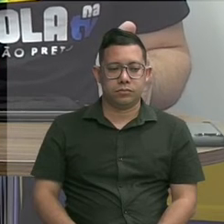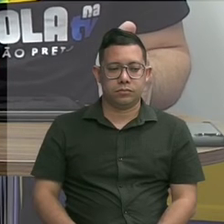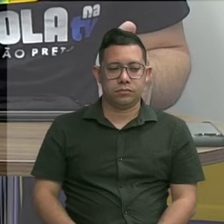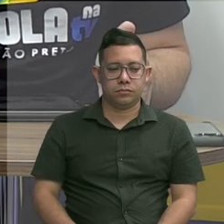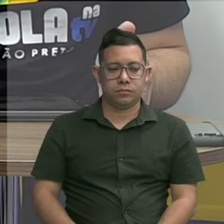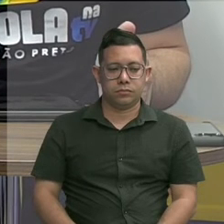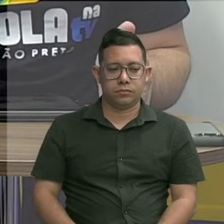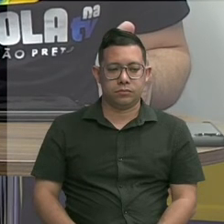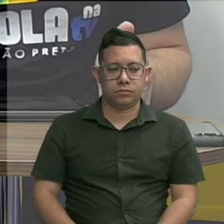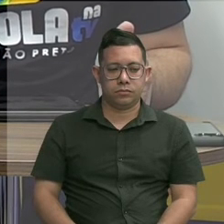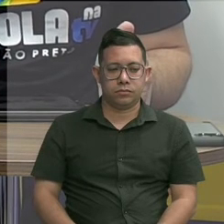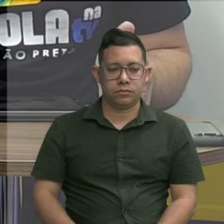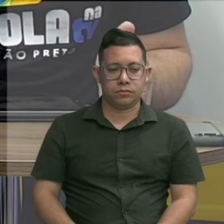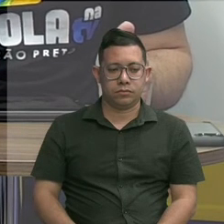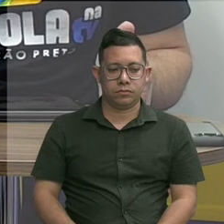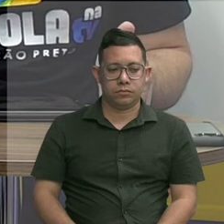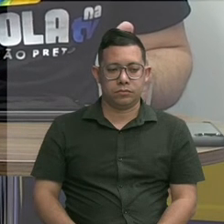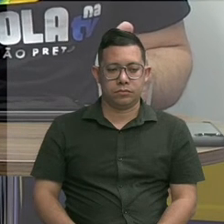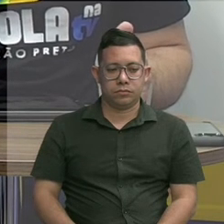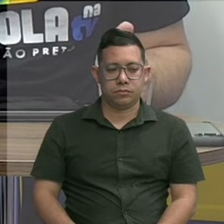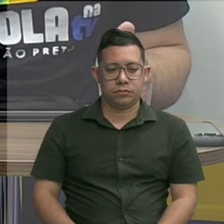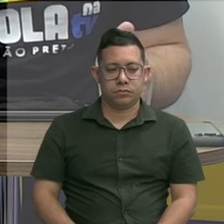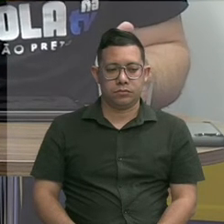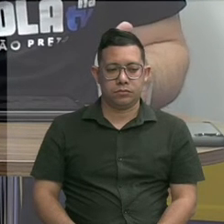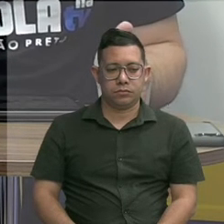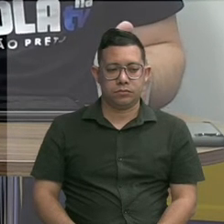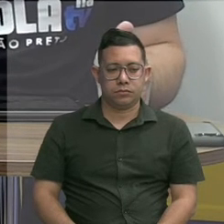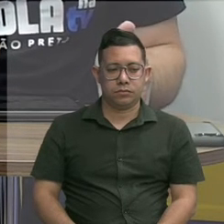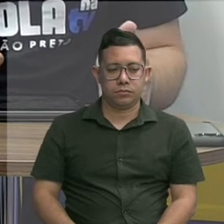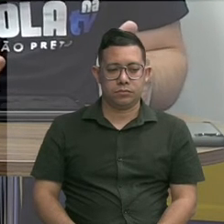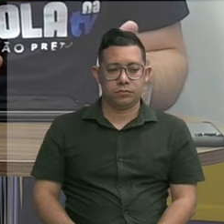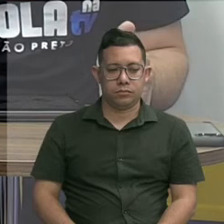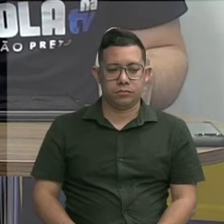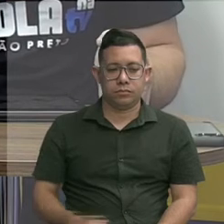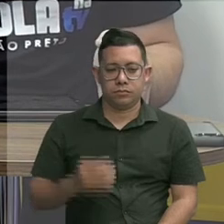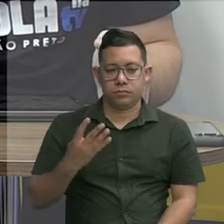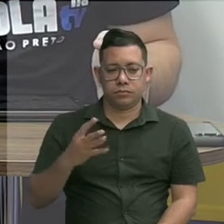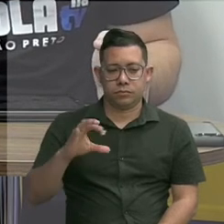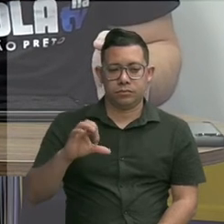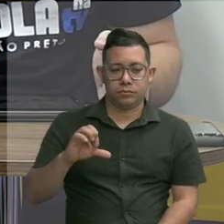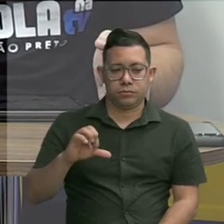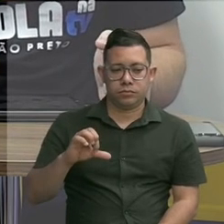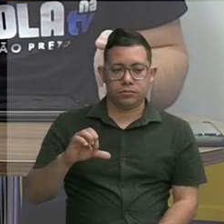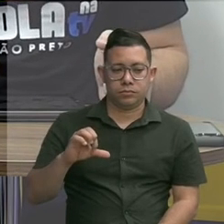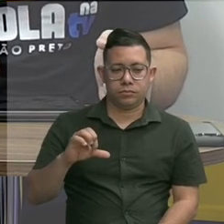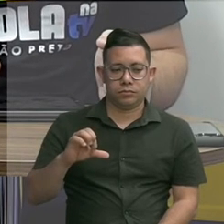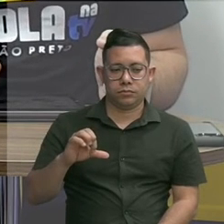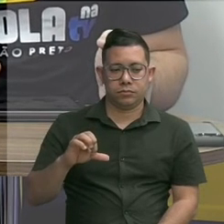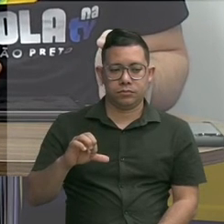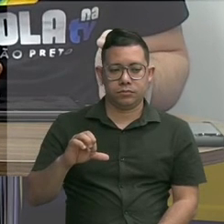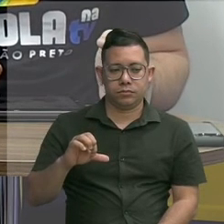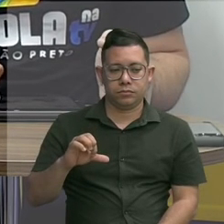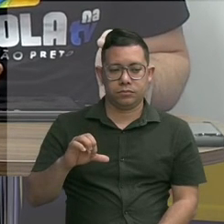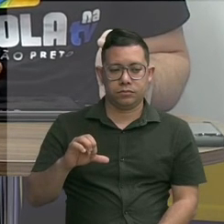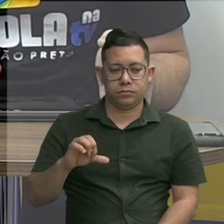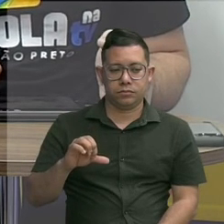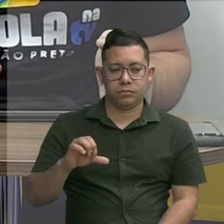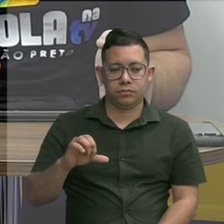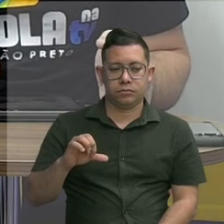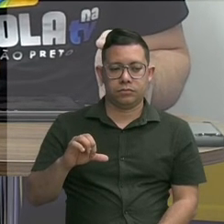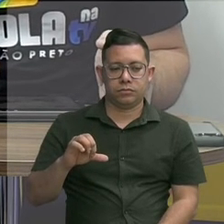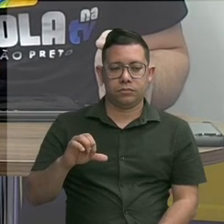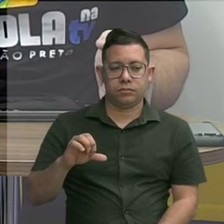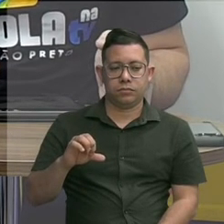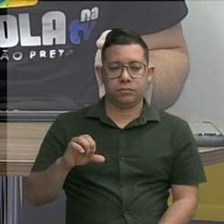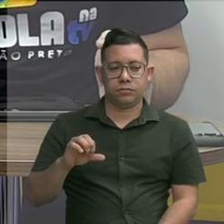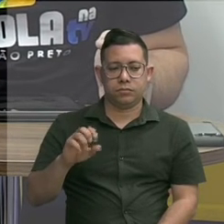37 21 mais quatro então lá você vai ficar 49 compacta da quanto das 53